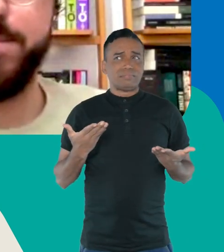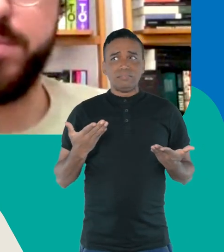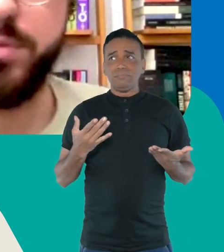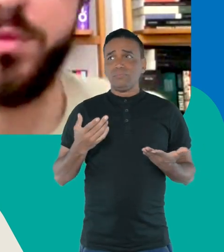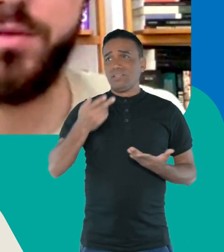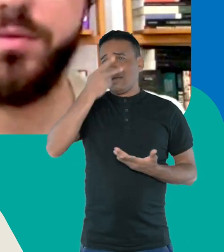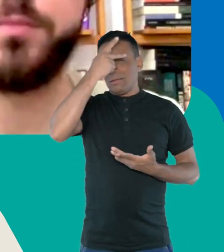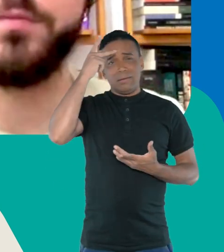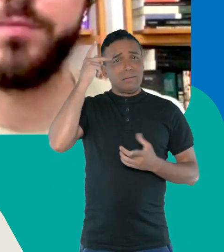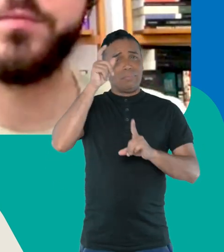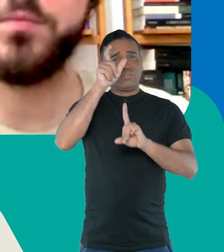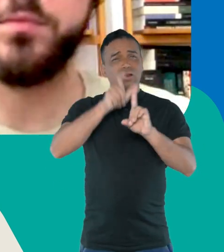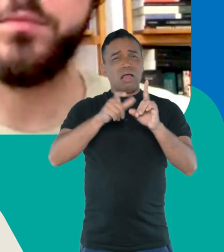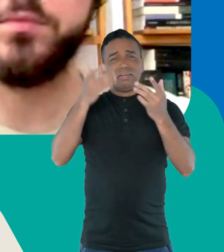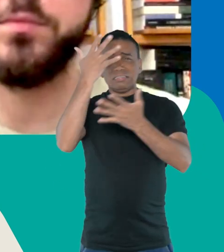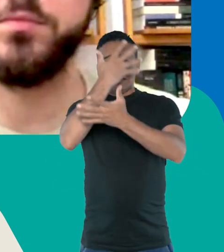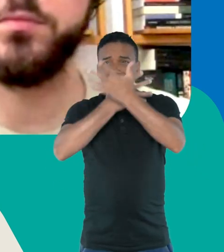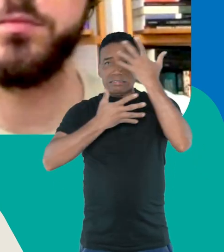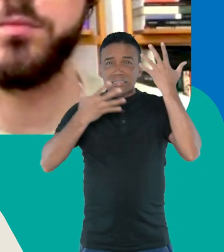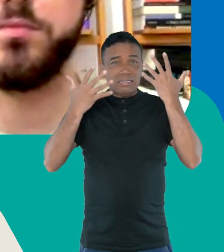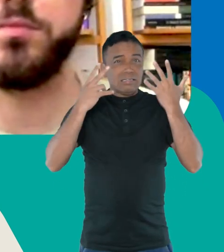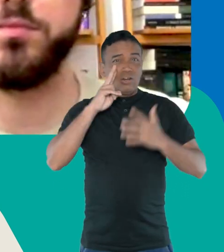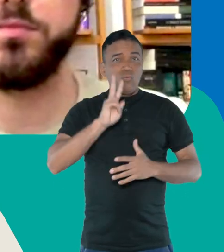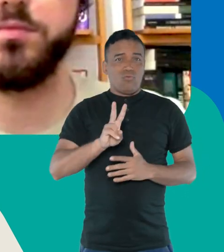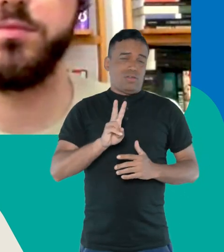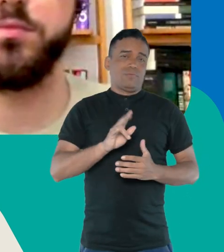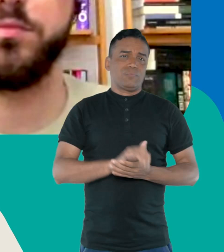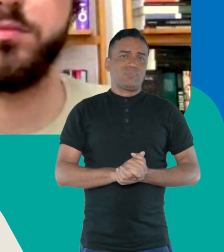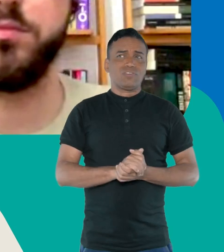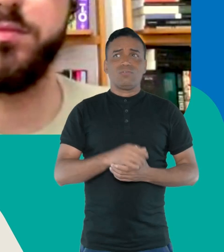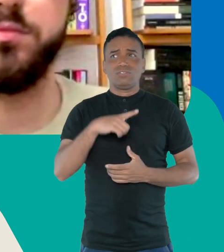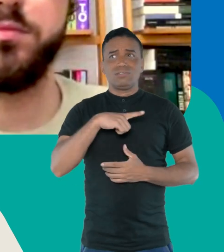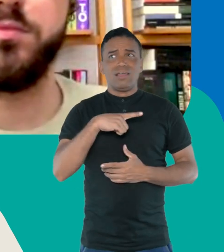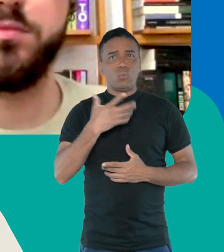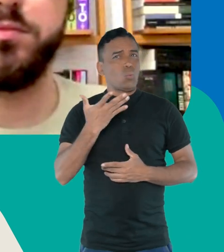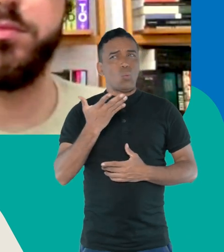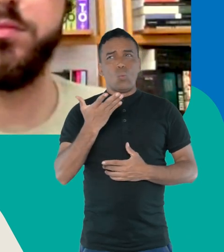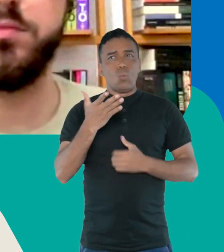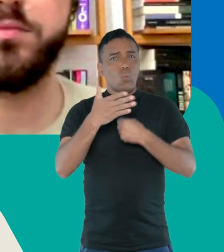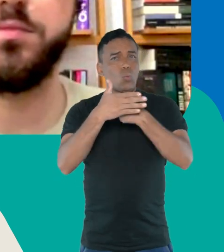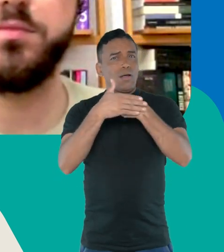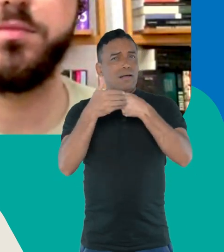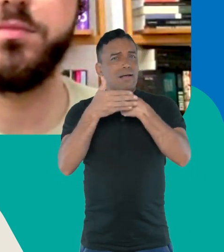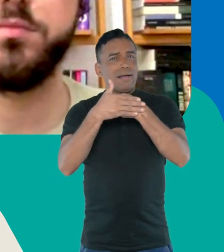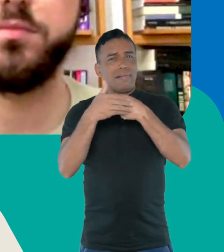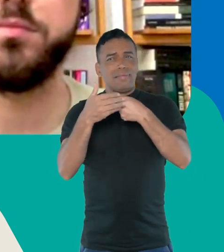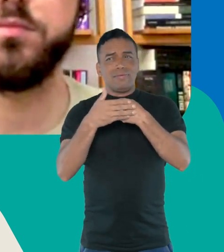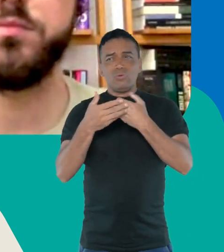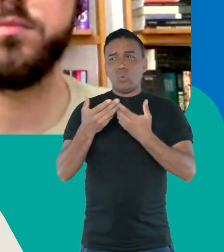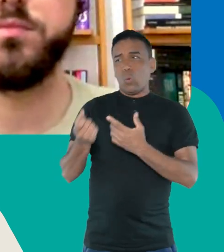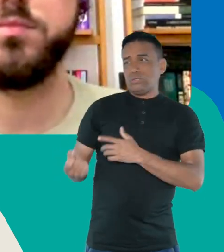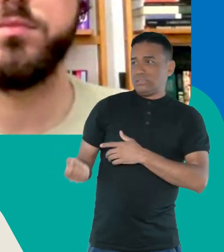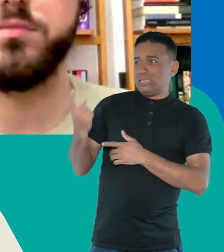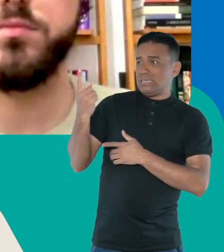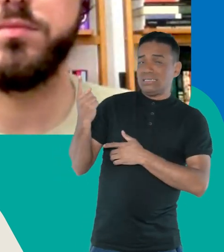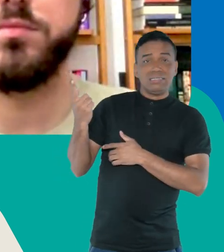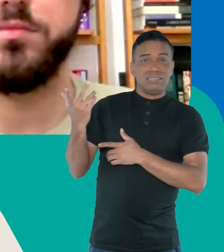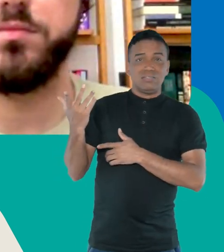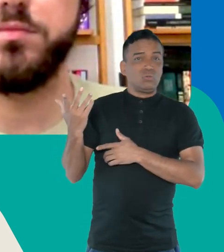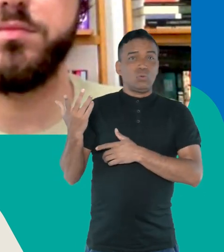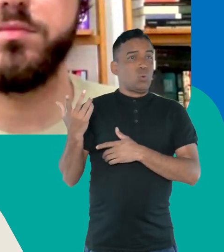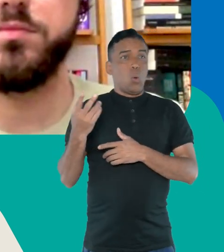invisíveis, né? Você tem uma intimidade com o estranho, com o